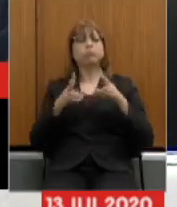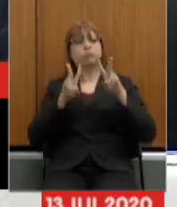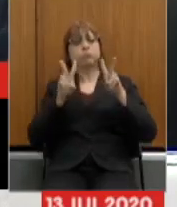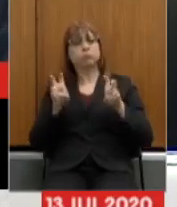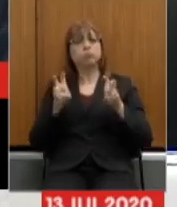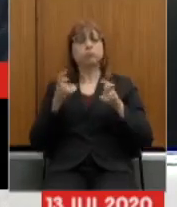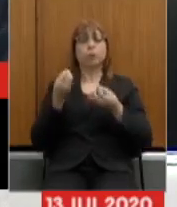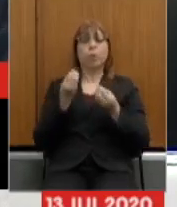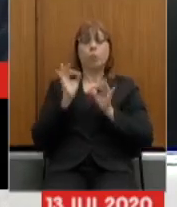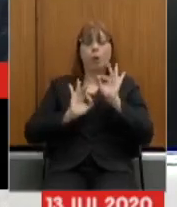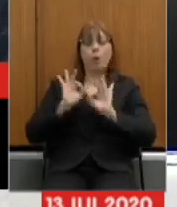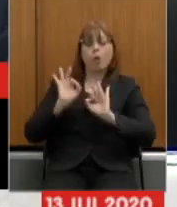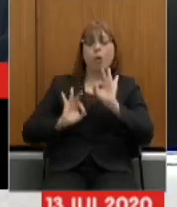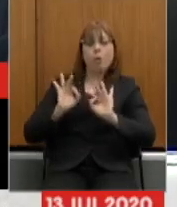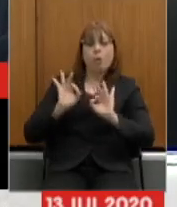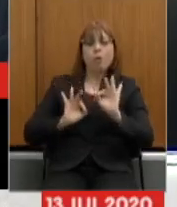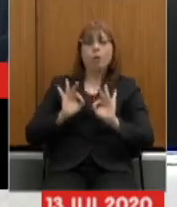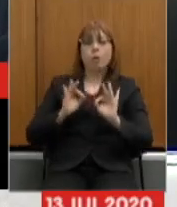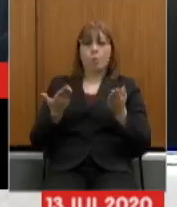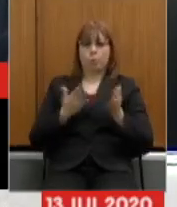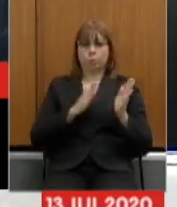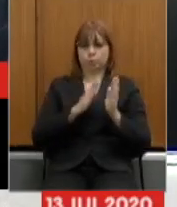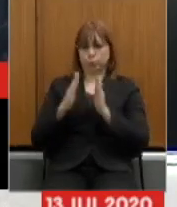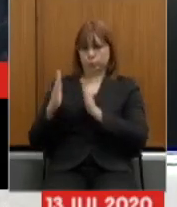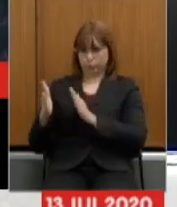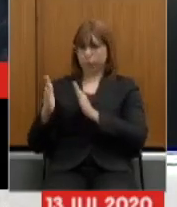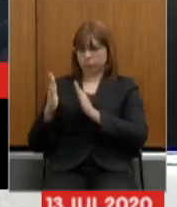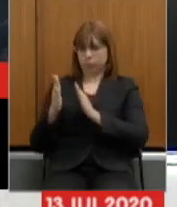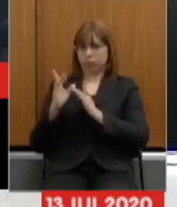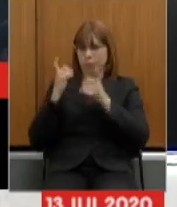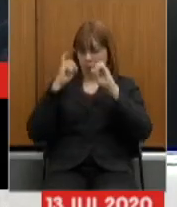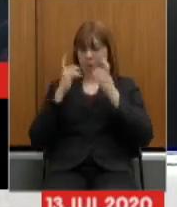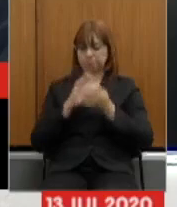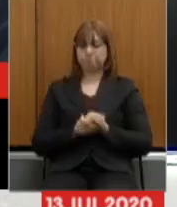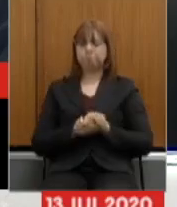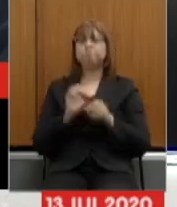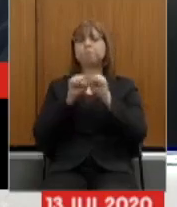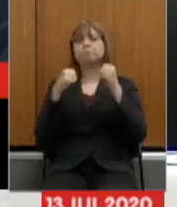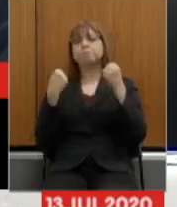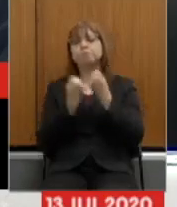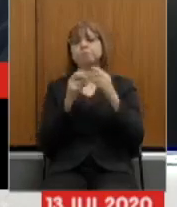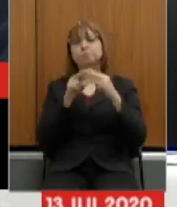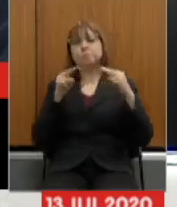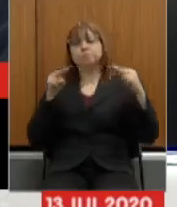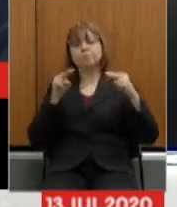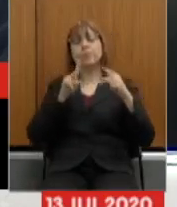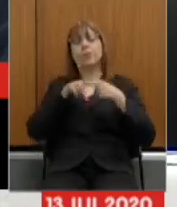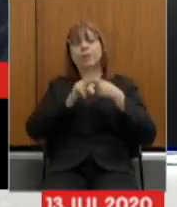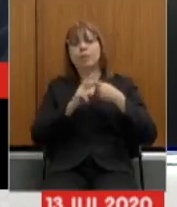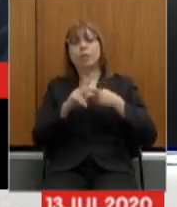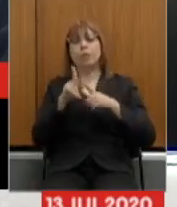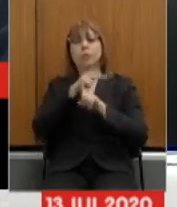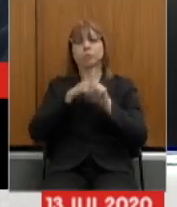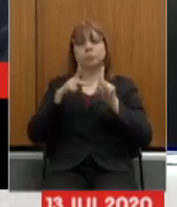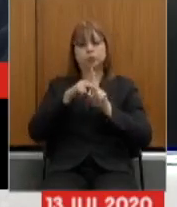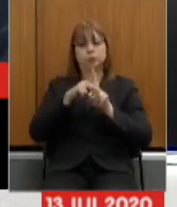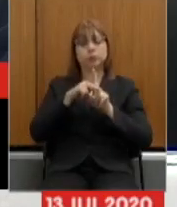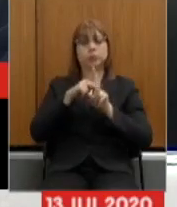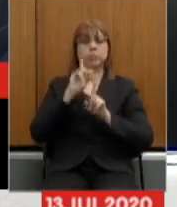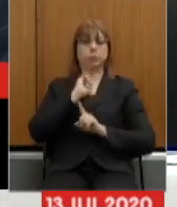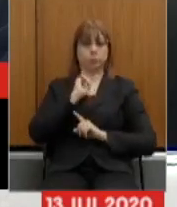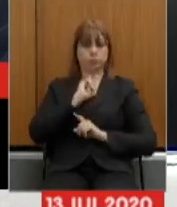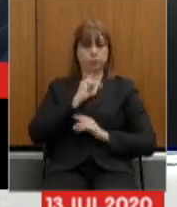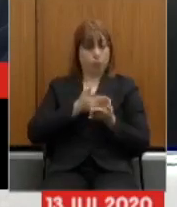organização dos trabalhos deste evento. O seminário virtual Reforma da Previdência de Minas Gerais, que se inicia hoje,